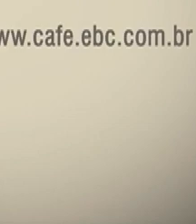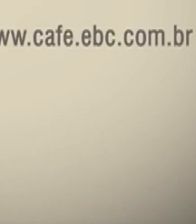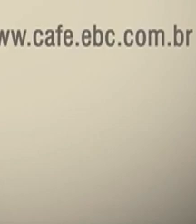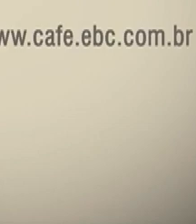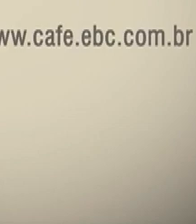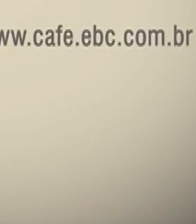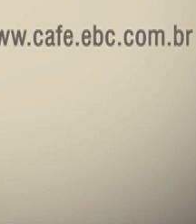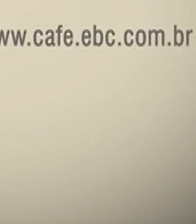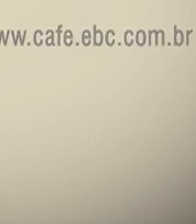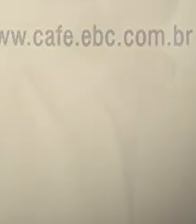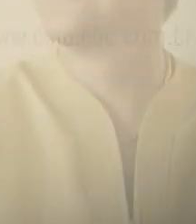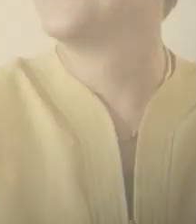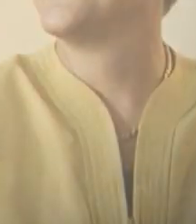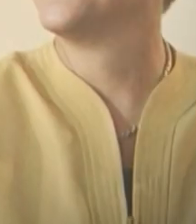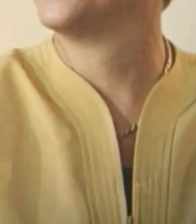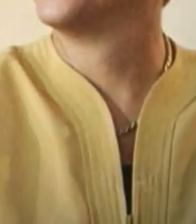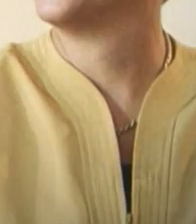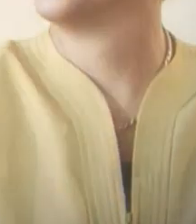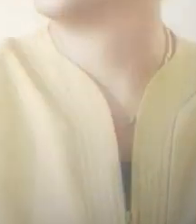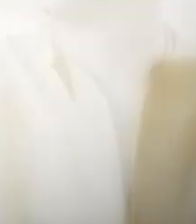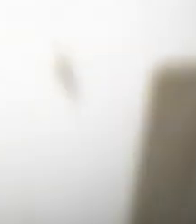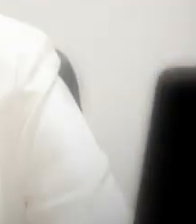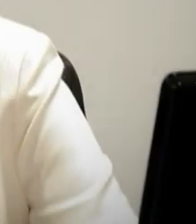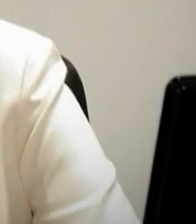na próxima segunda-feira Até